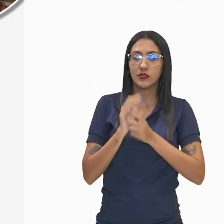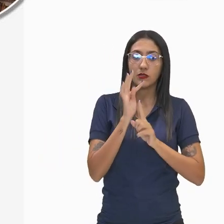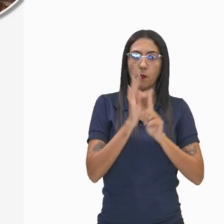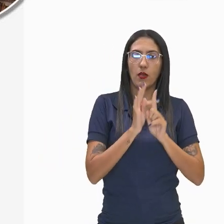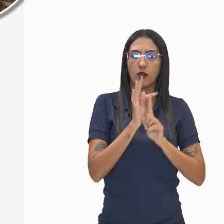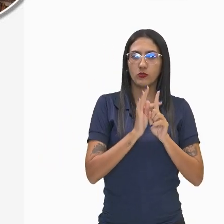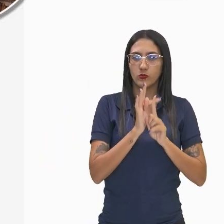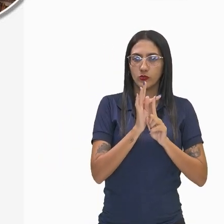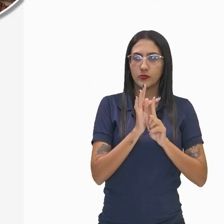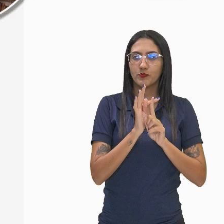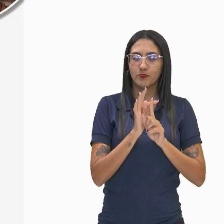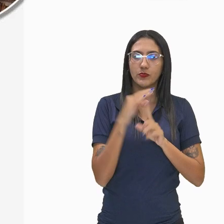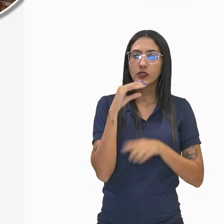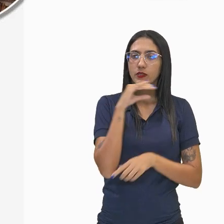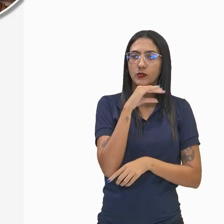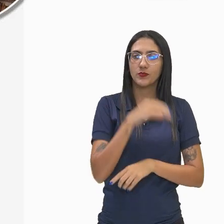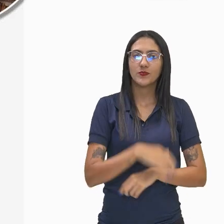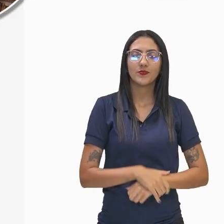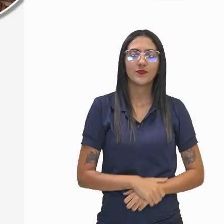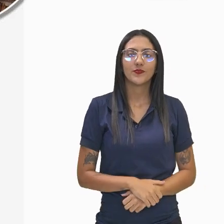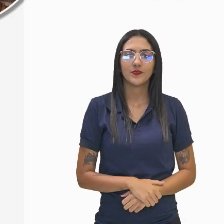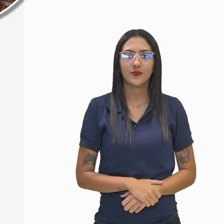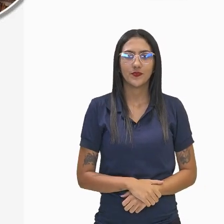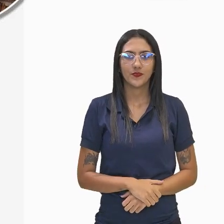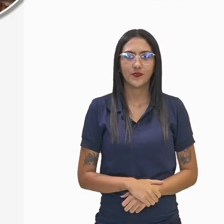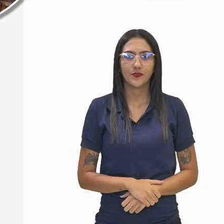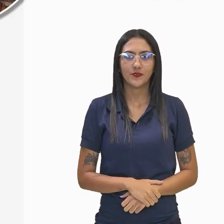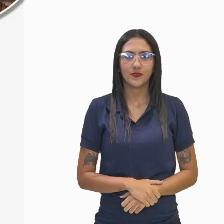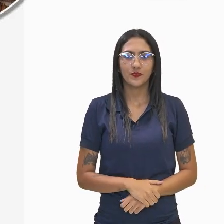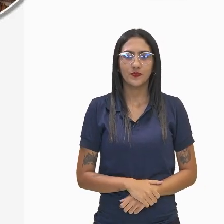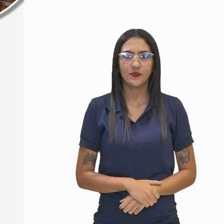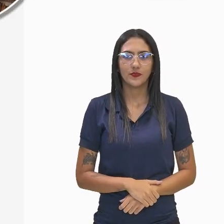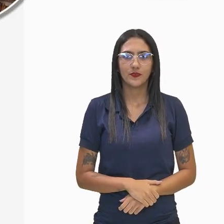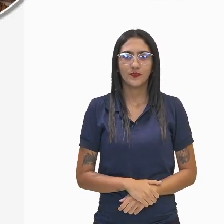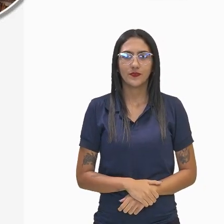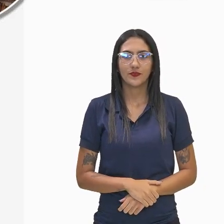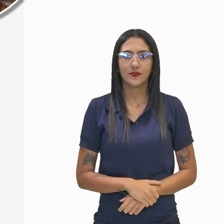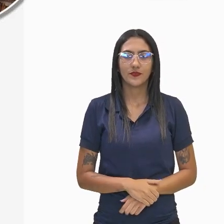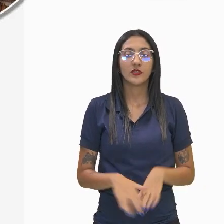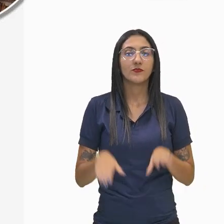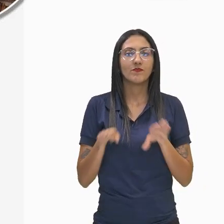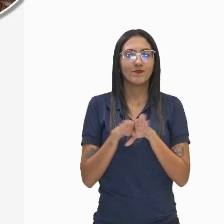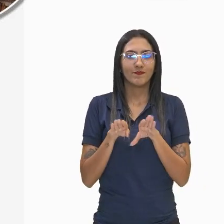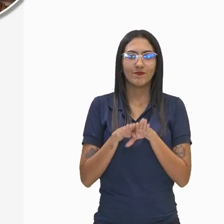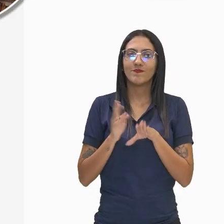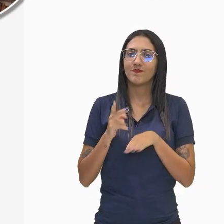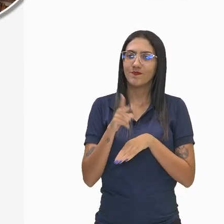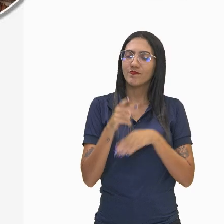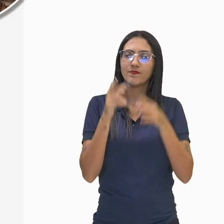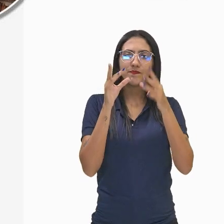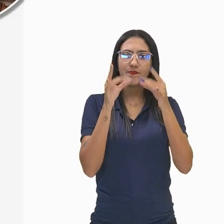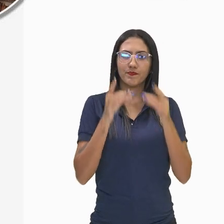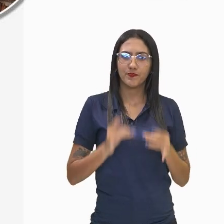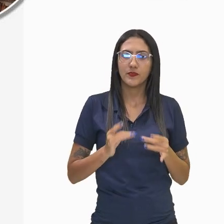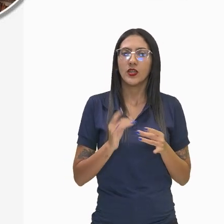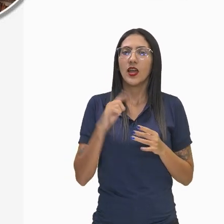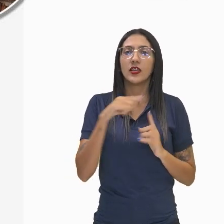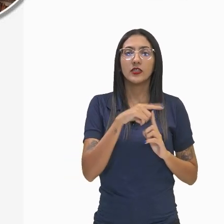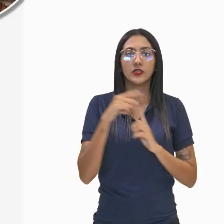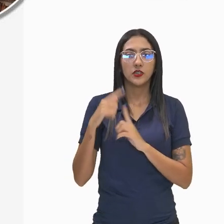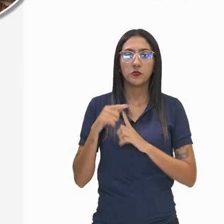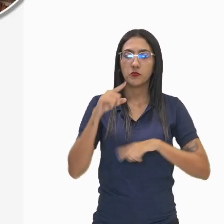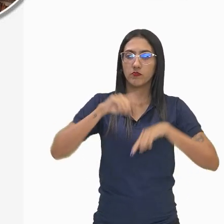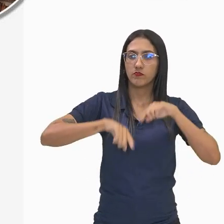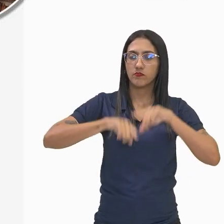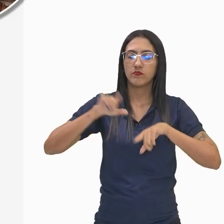térmica. Muito bem, pessoal. Além disso, né, continuando, nós vamos caracterizar os